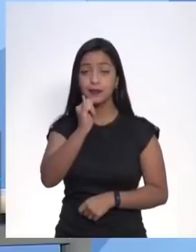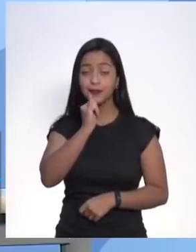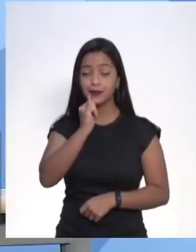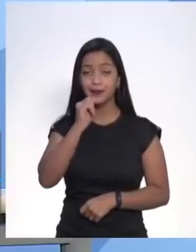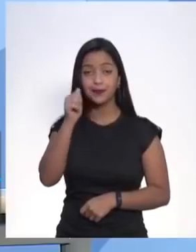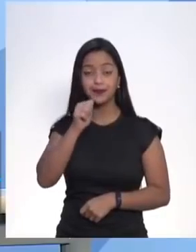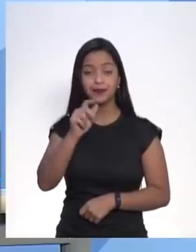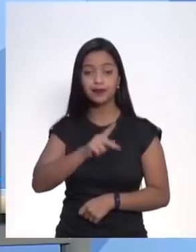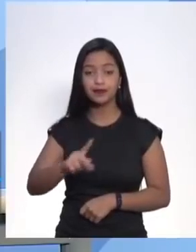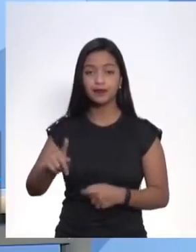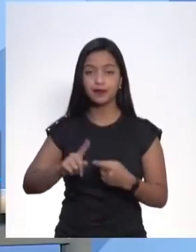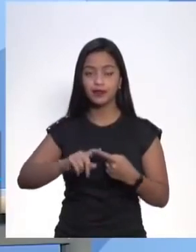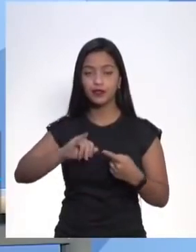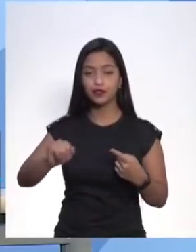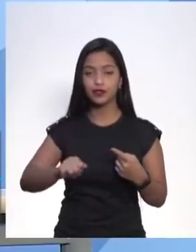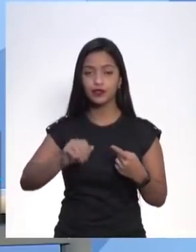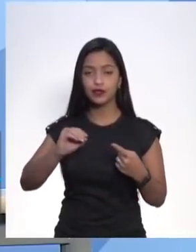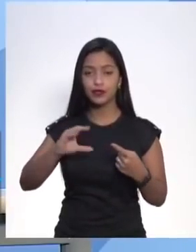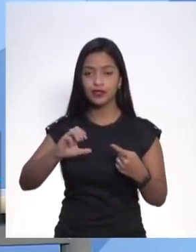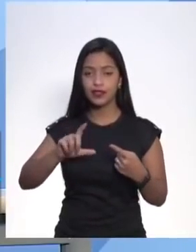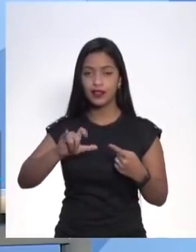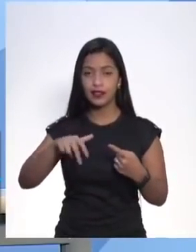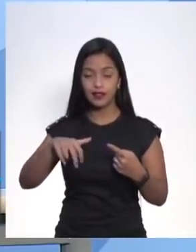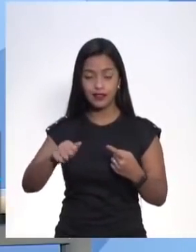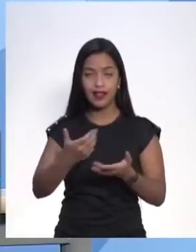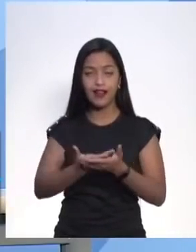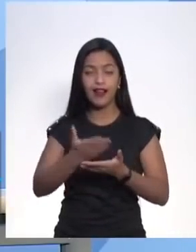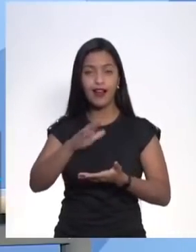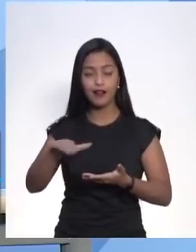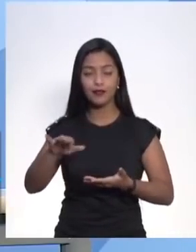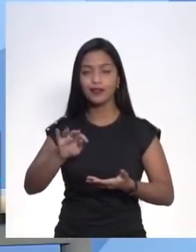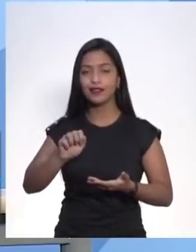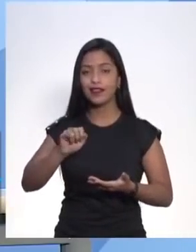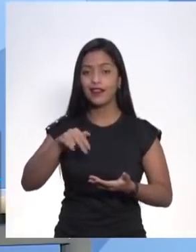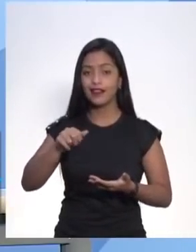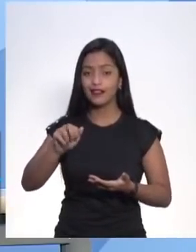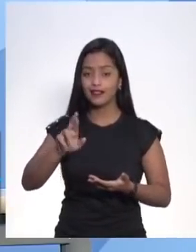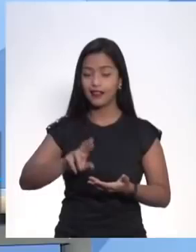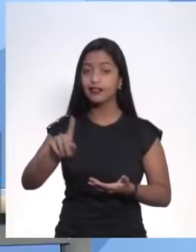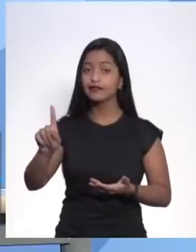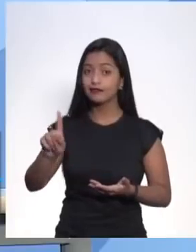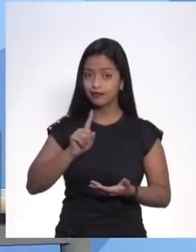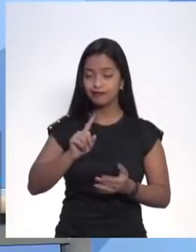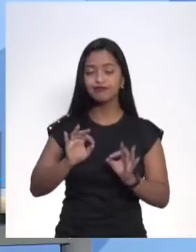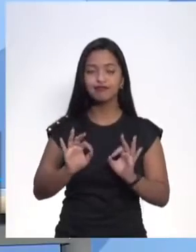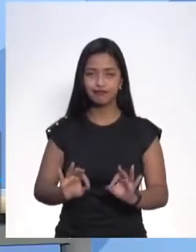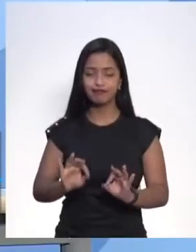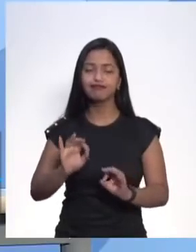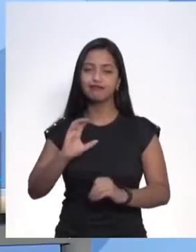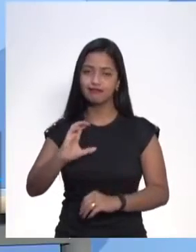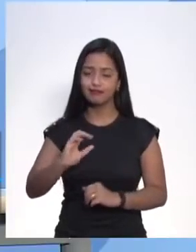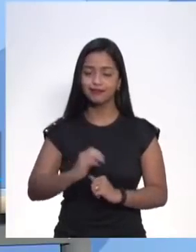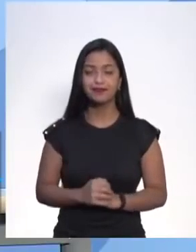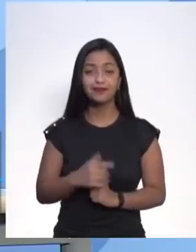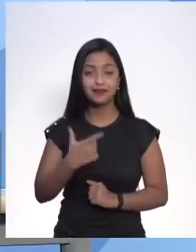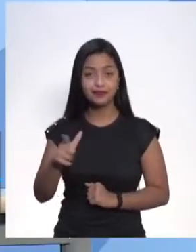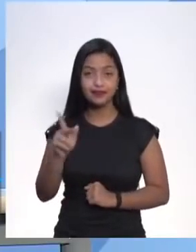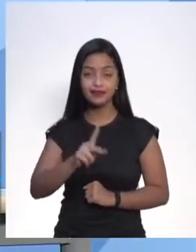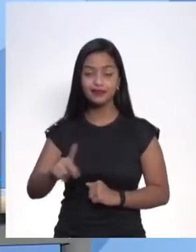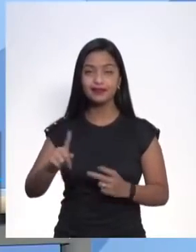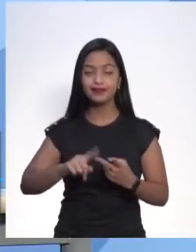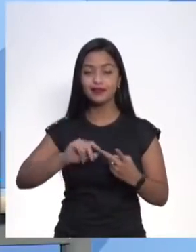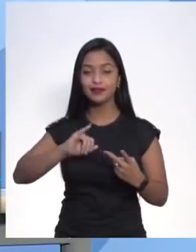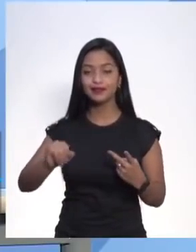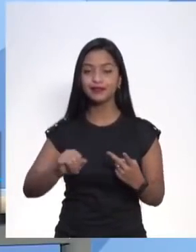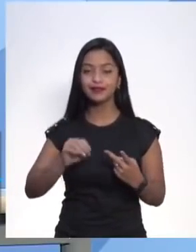Jocelina, Ana Tainá colocou que era a figura C. O professor José Laurim respondeu que as